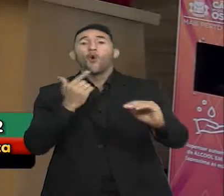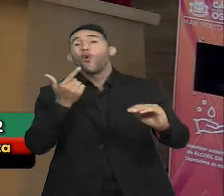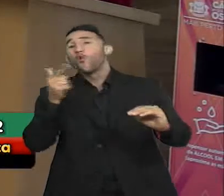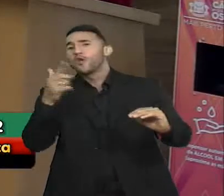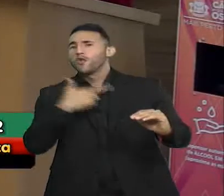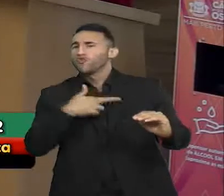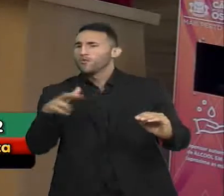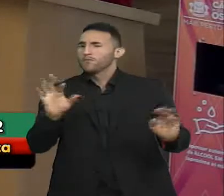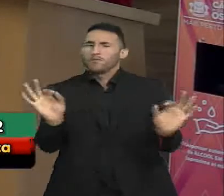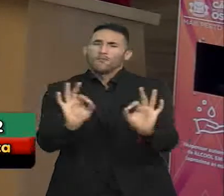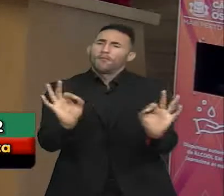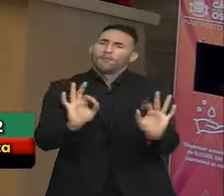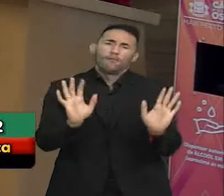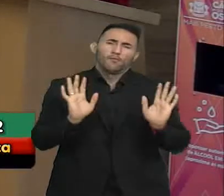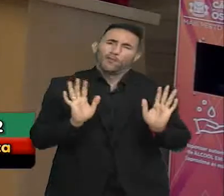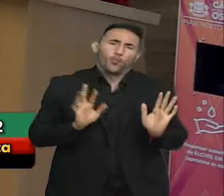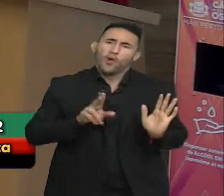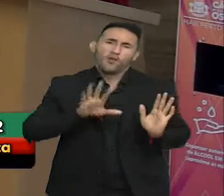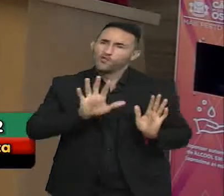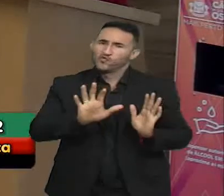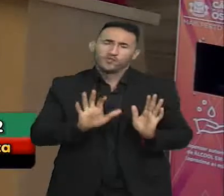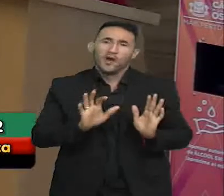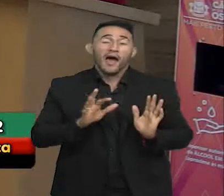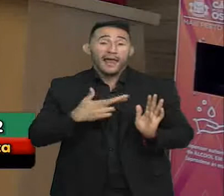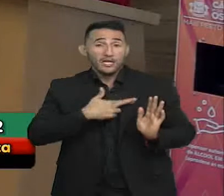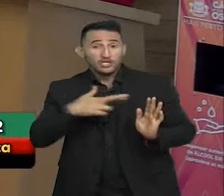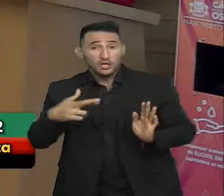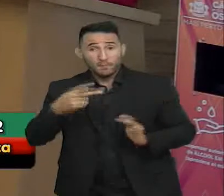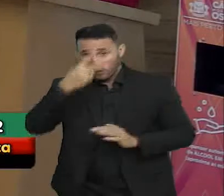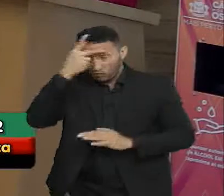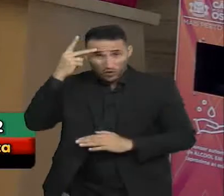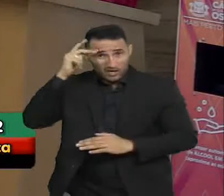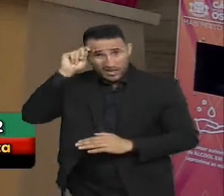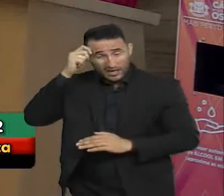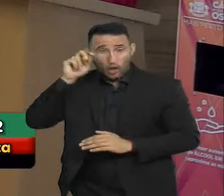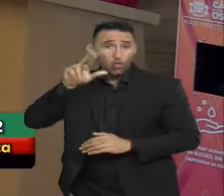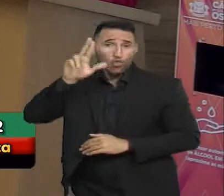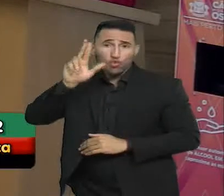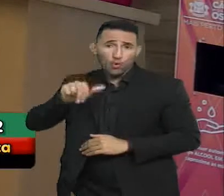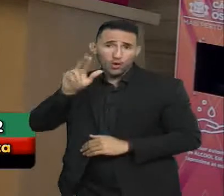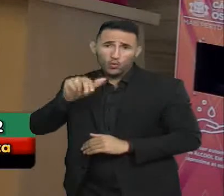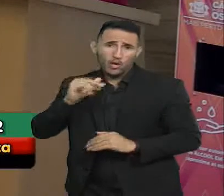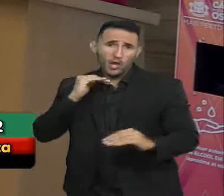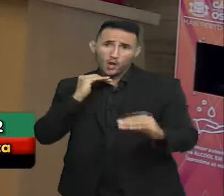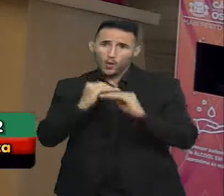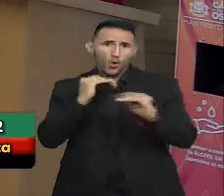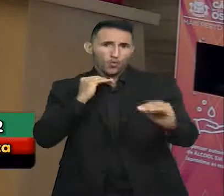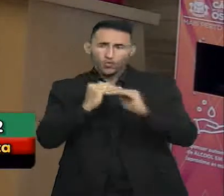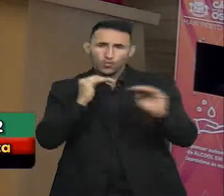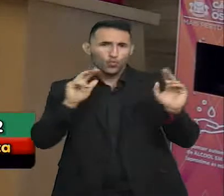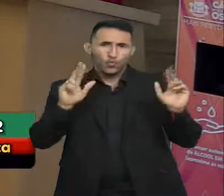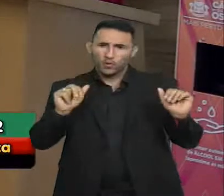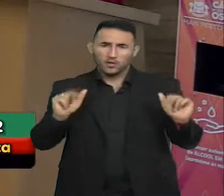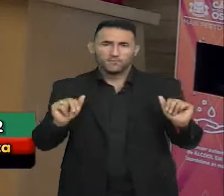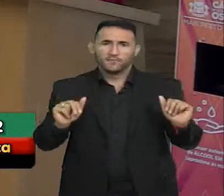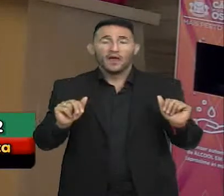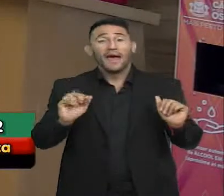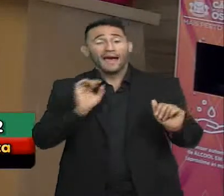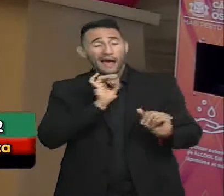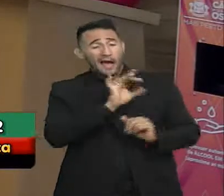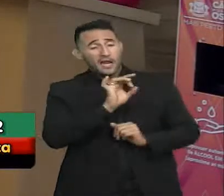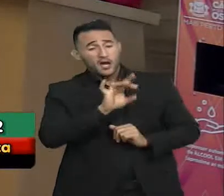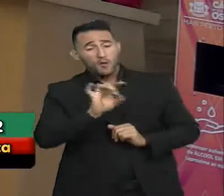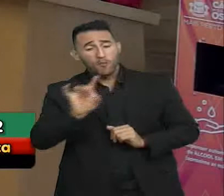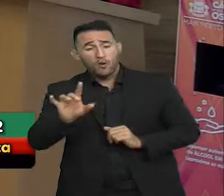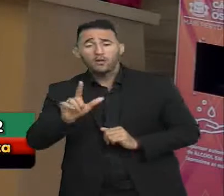segmentos. A religião do negro nunca vai ser igual. Uma religião não é igual à outra. Cada uma no